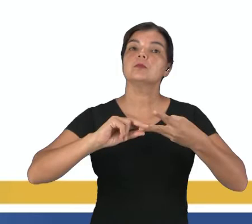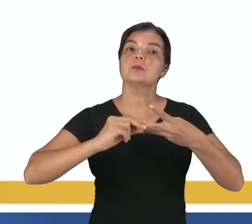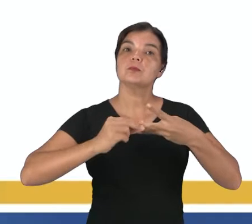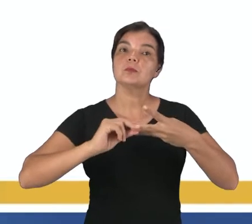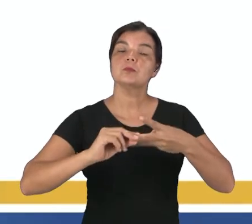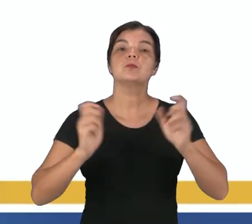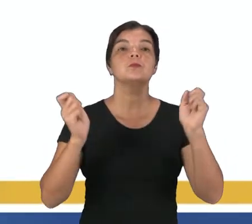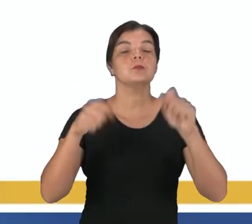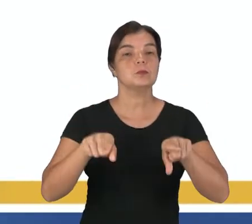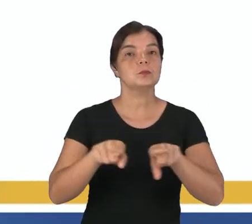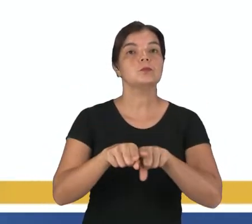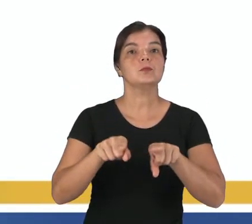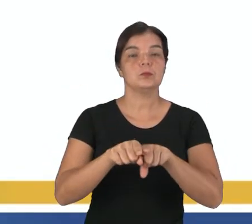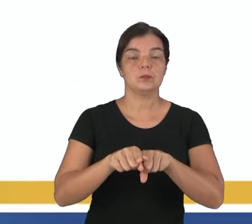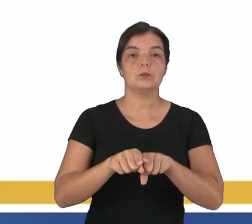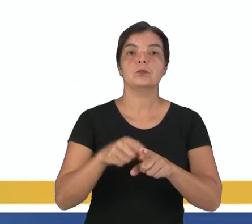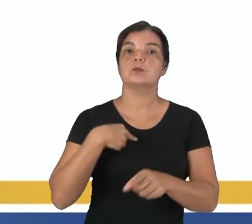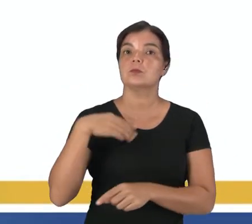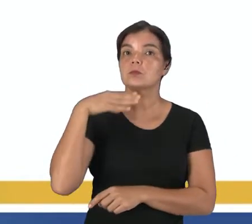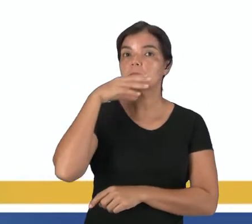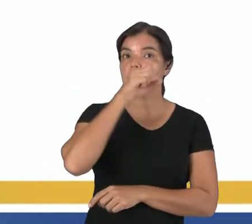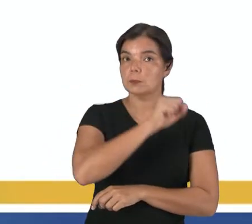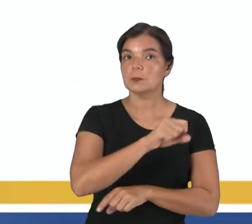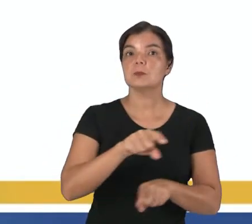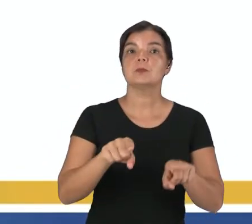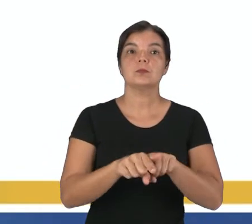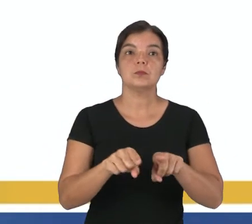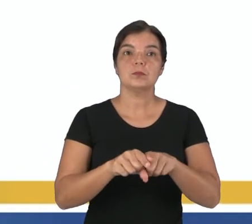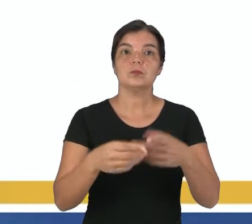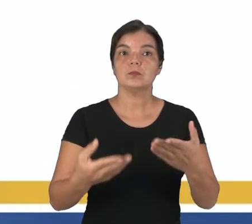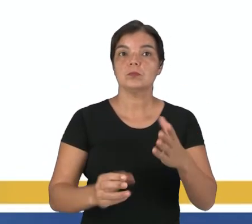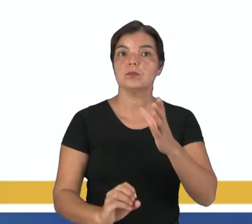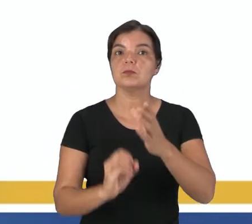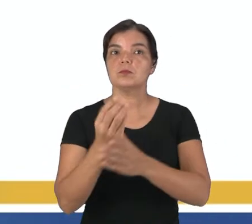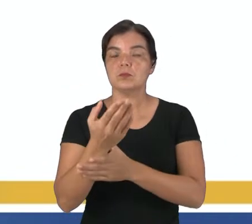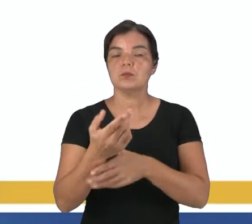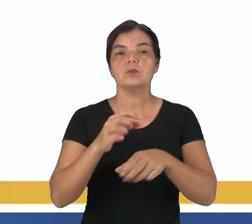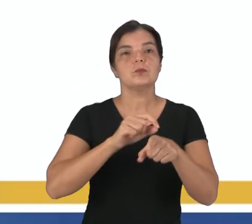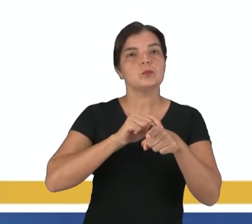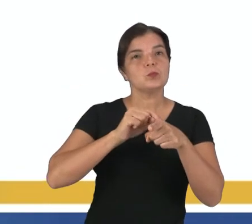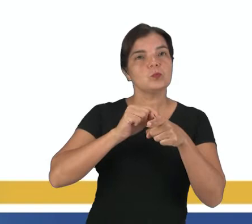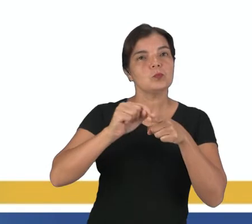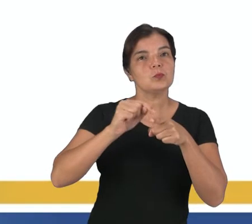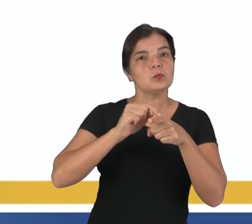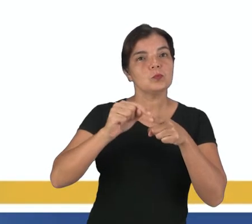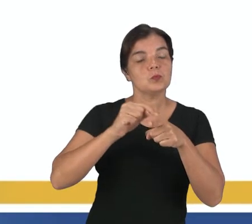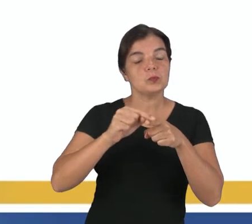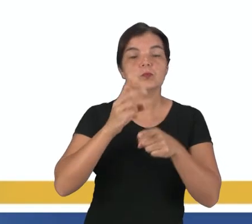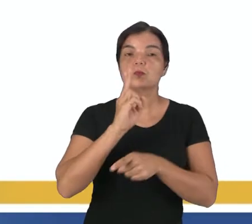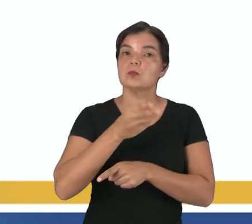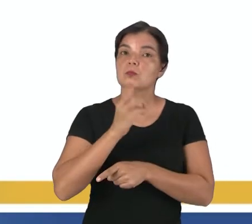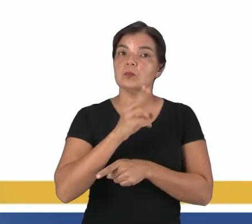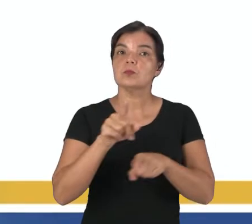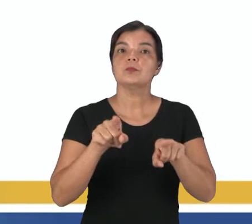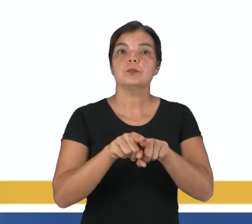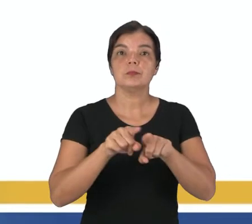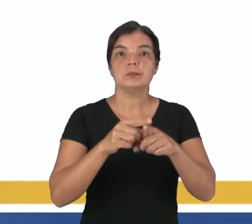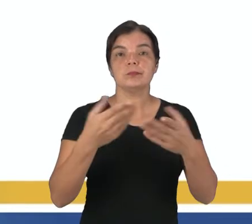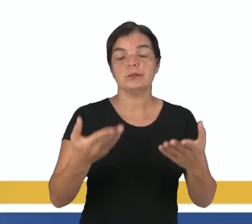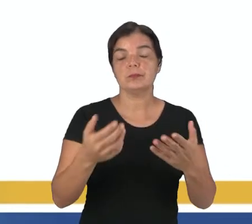são capazes de reagir de uma forma muito rápida, né, quando acontece uma nova infecção por aquele agente